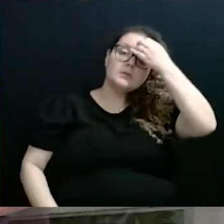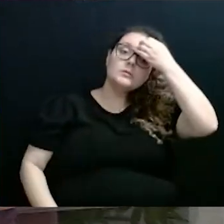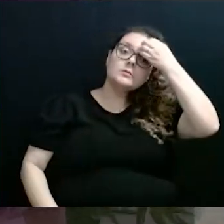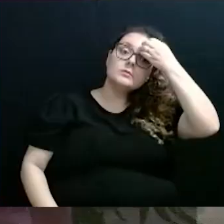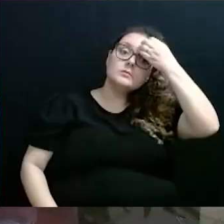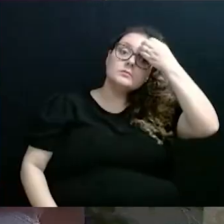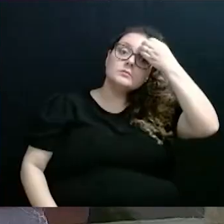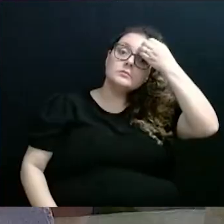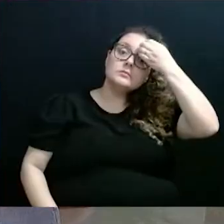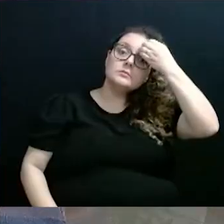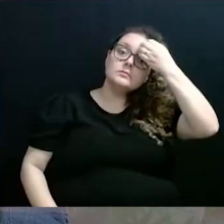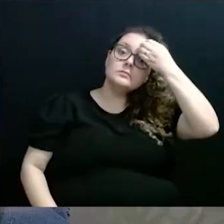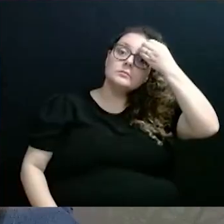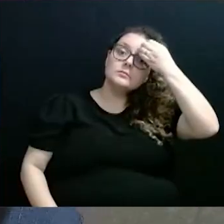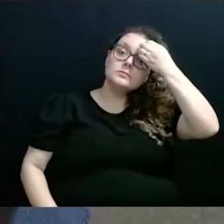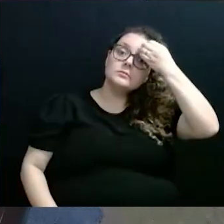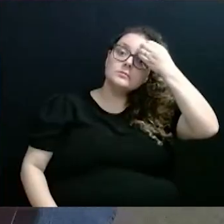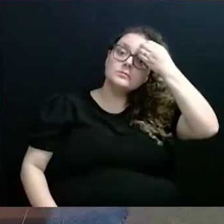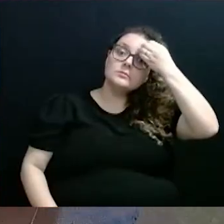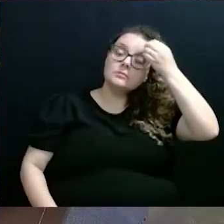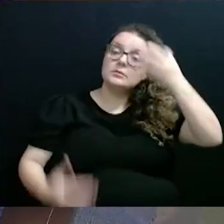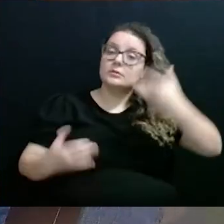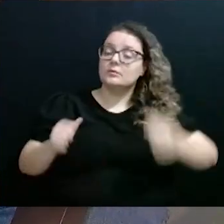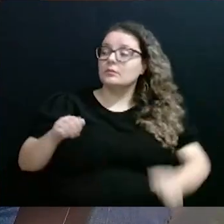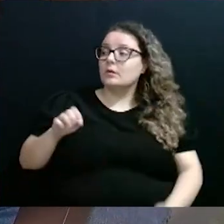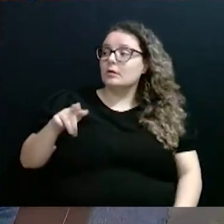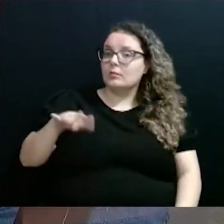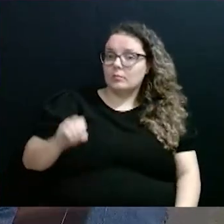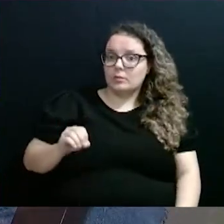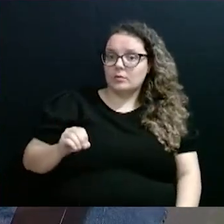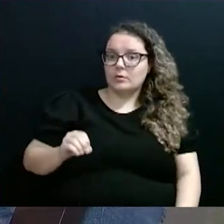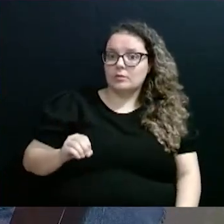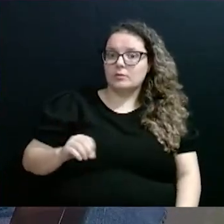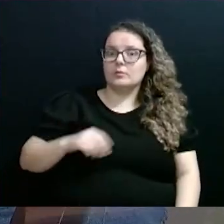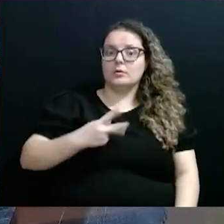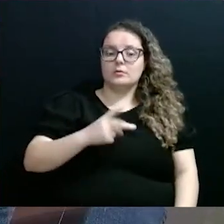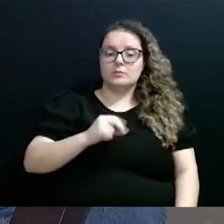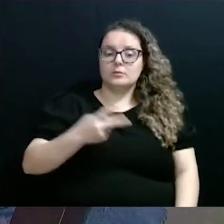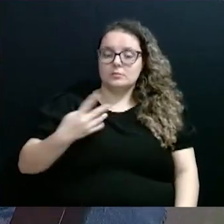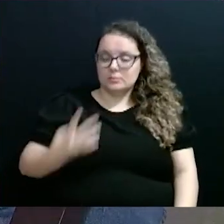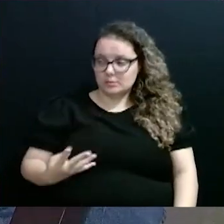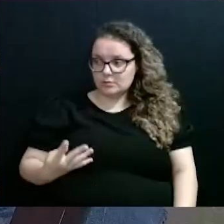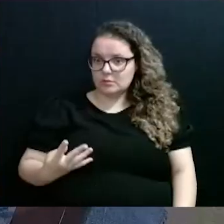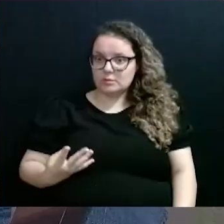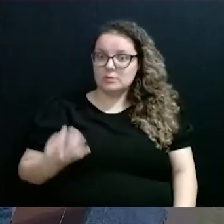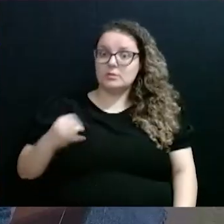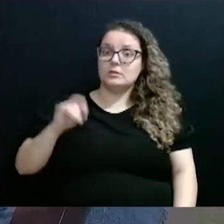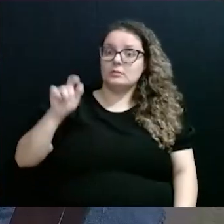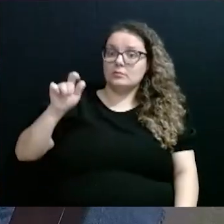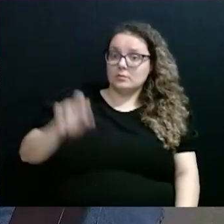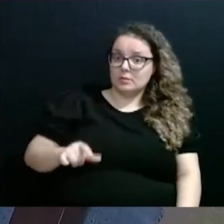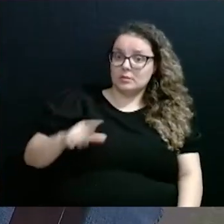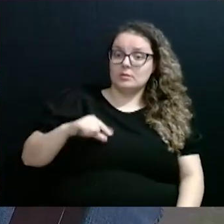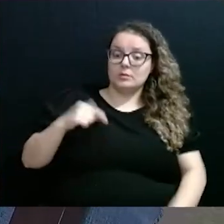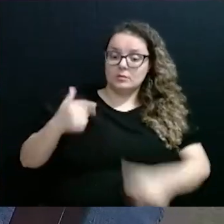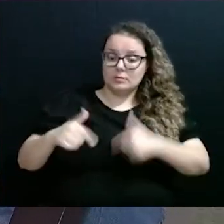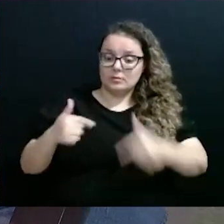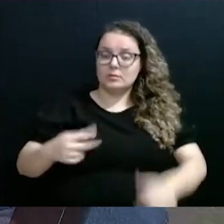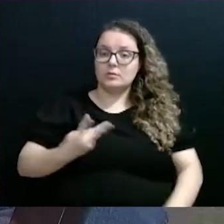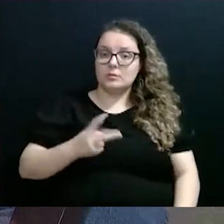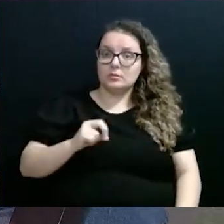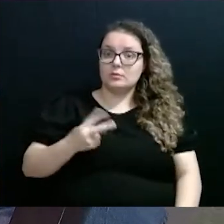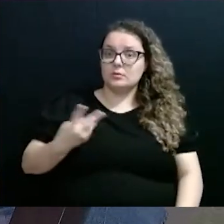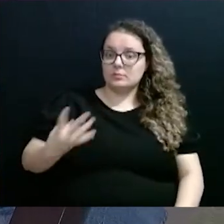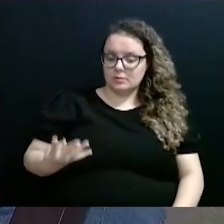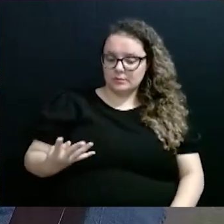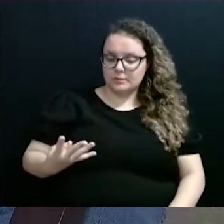recebe o abono relacionado a 2024. Então, caso a pessoa tenha trabalhado em